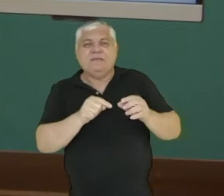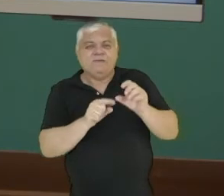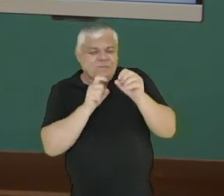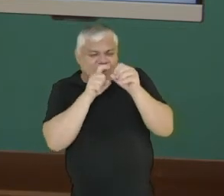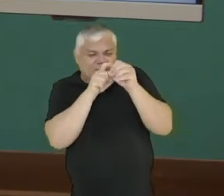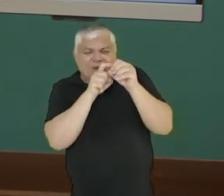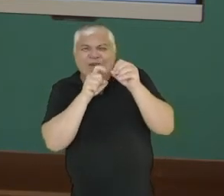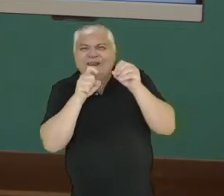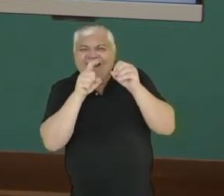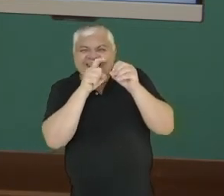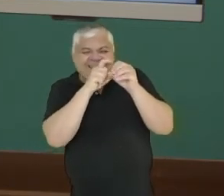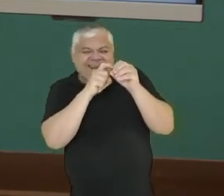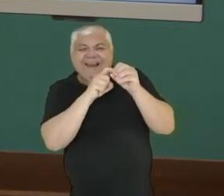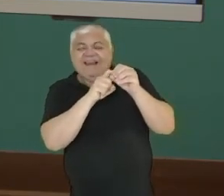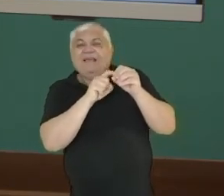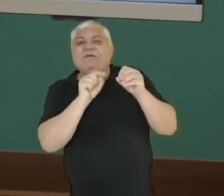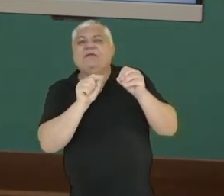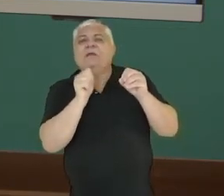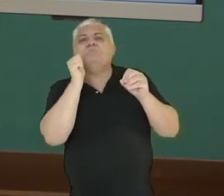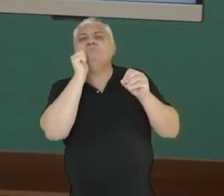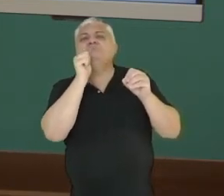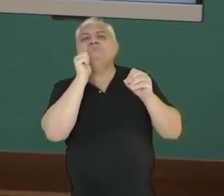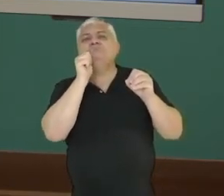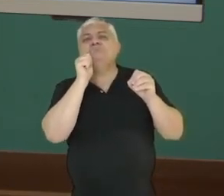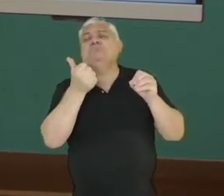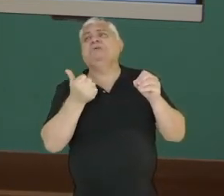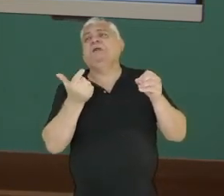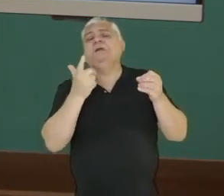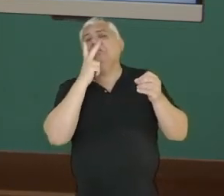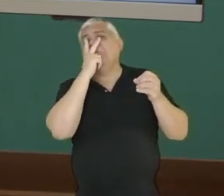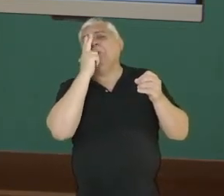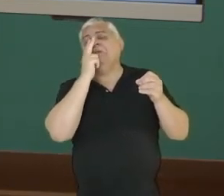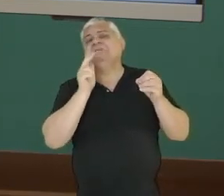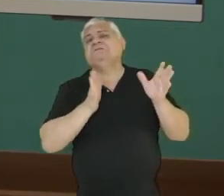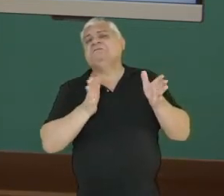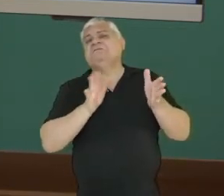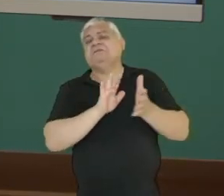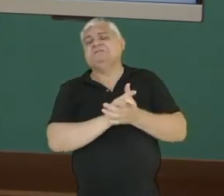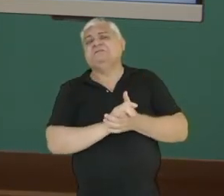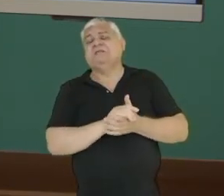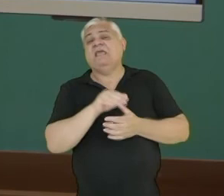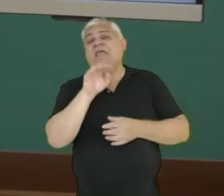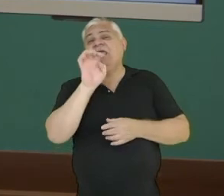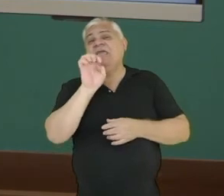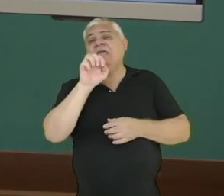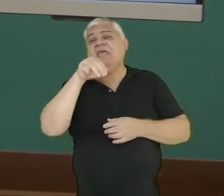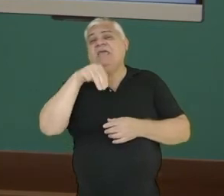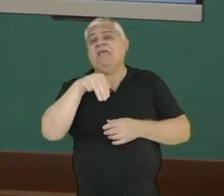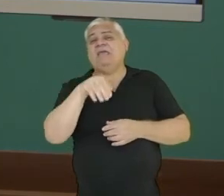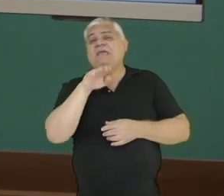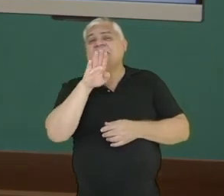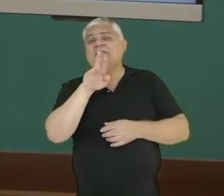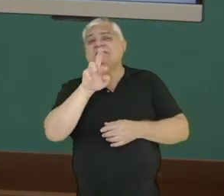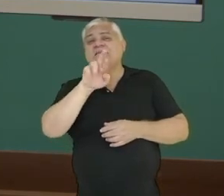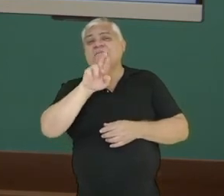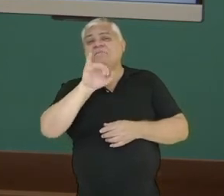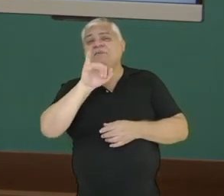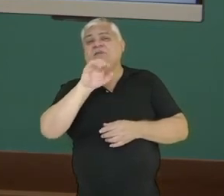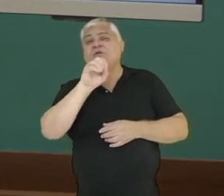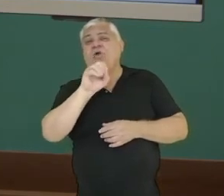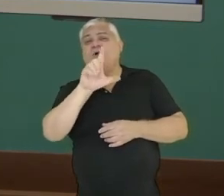embriãozinho, essa mulher, ela vai estar numa fase que a gente chama de fase embriológica, gravidez embriológica.